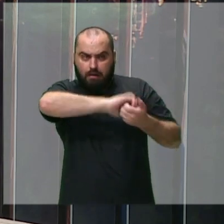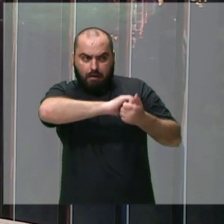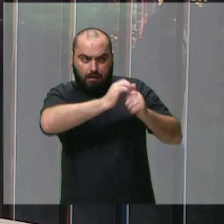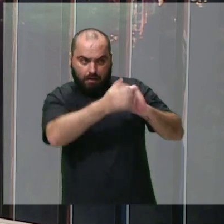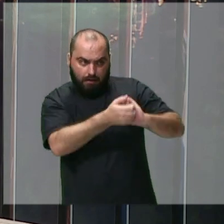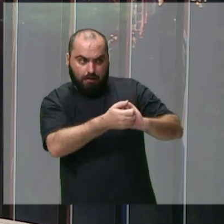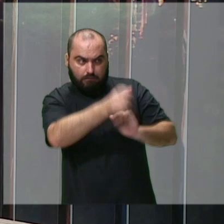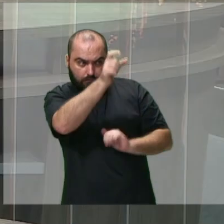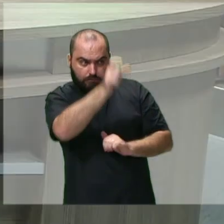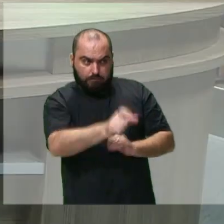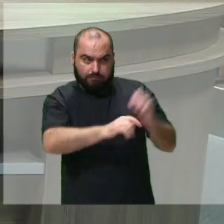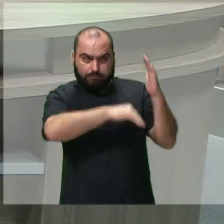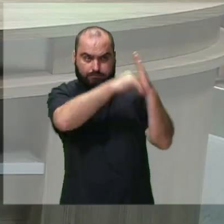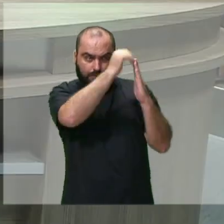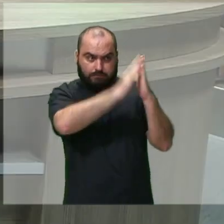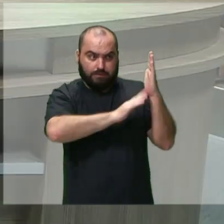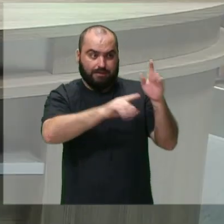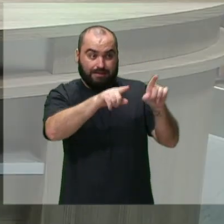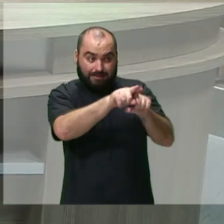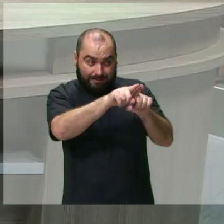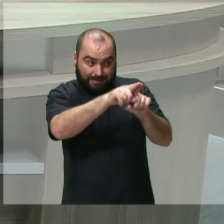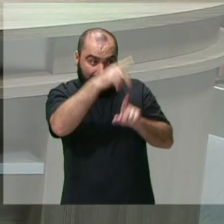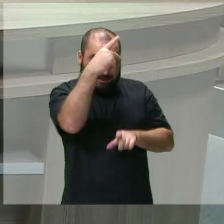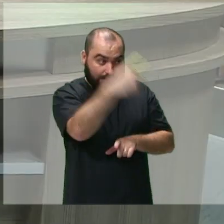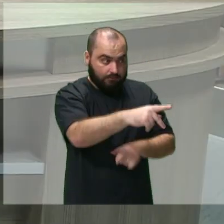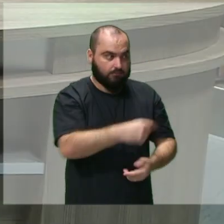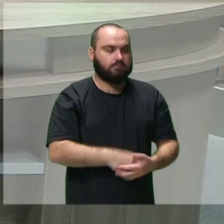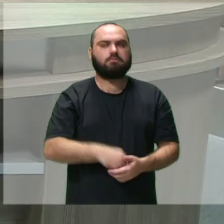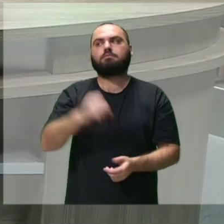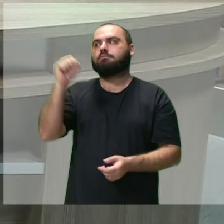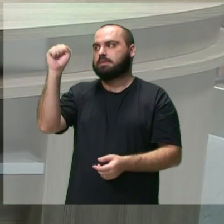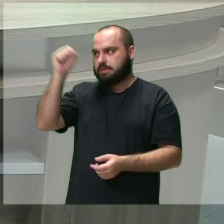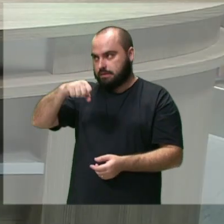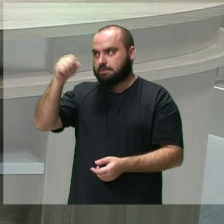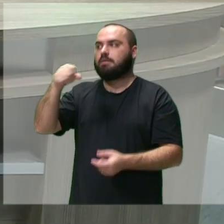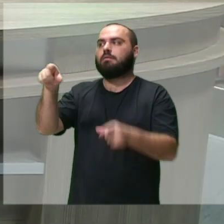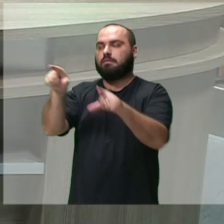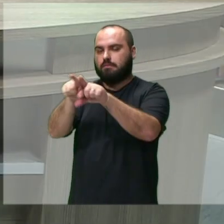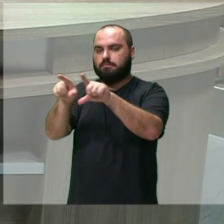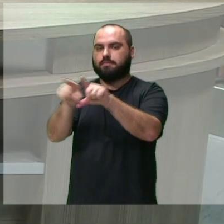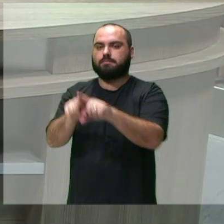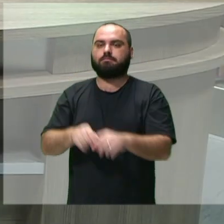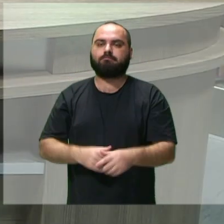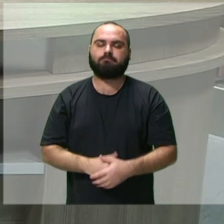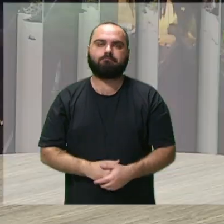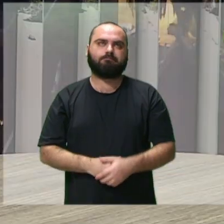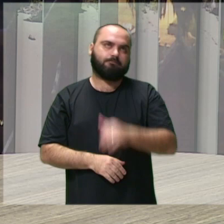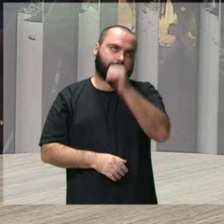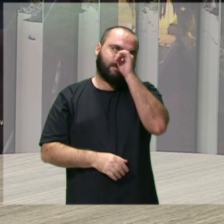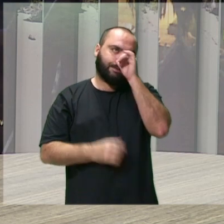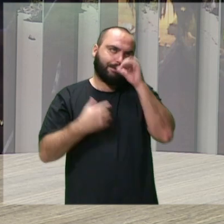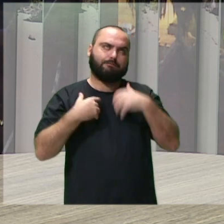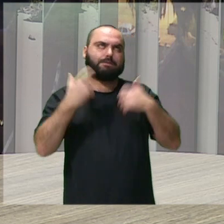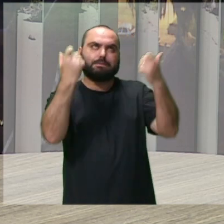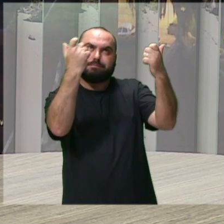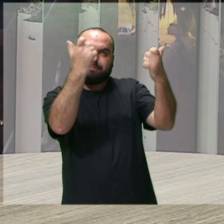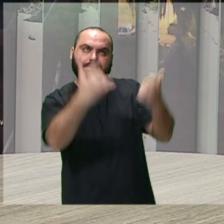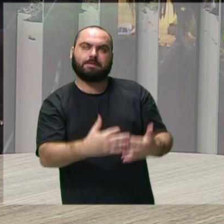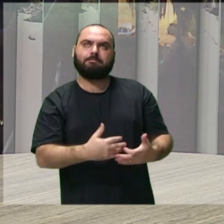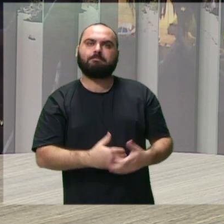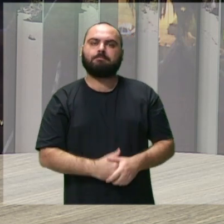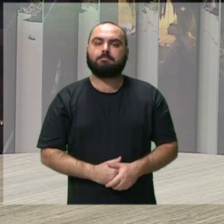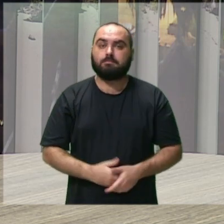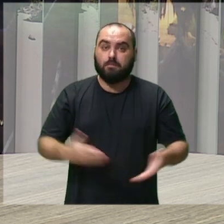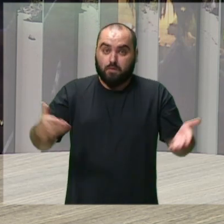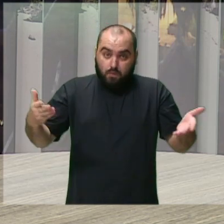né? Pintura também é um forte teu. Também. Como é que eu vou te explicar? Eu penso, hoje, a